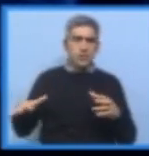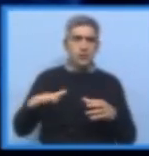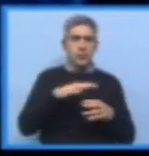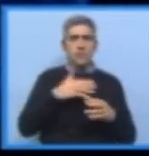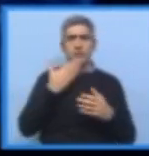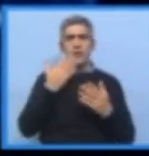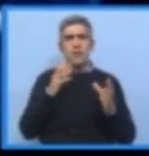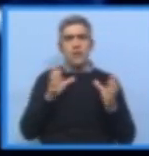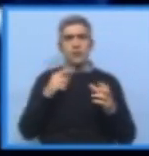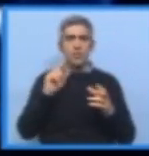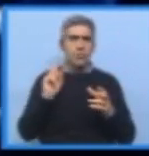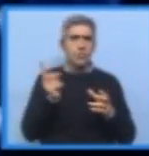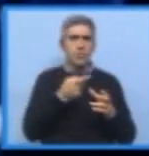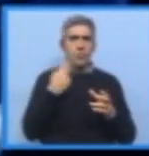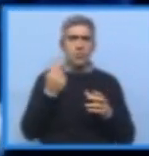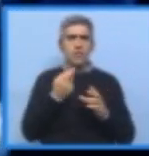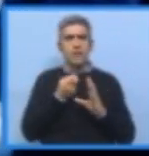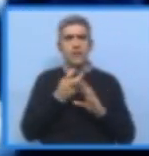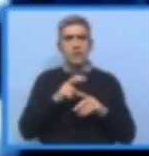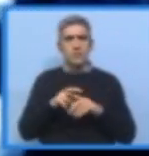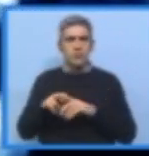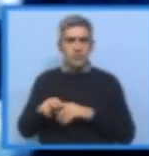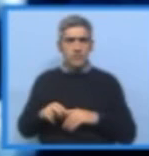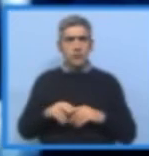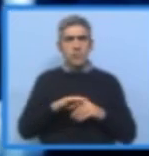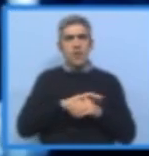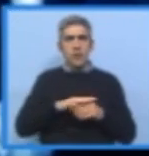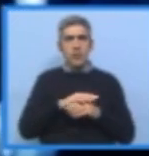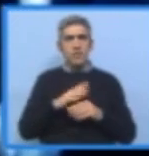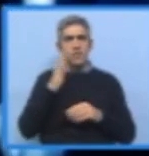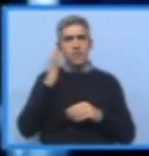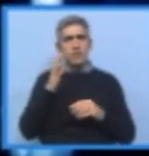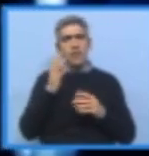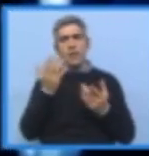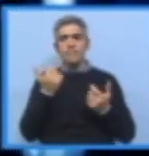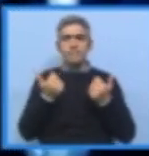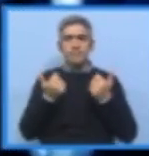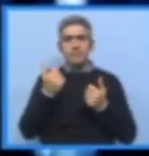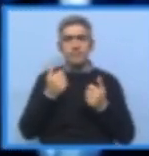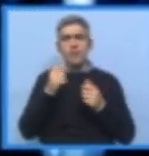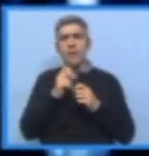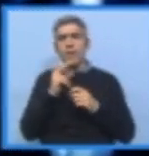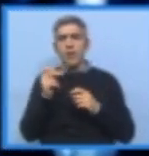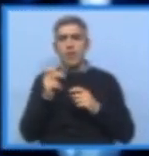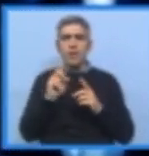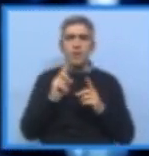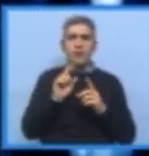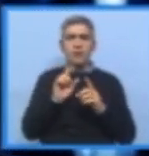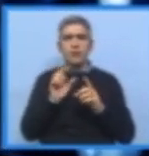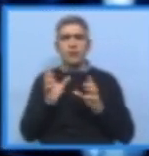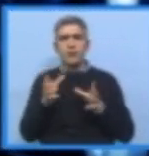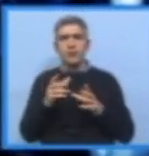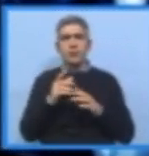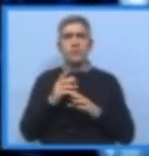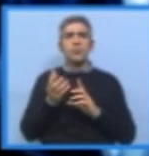da manhã, em que está a equipa toda, multidisciplinar, para tentarmos marginar o erro, está bem? E quando, seguramente não